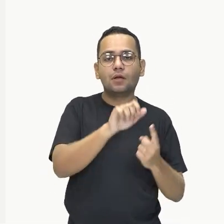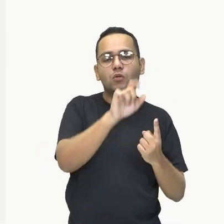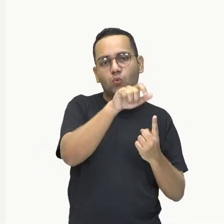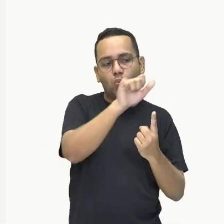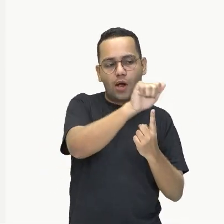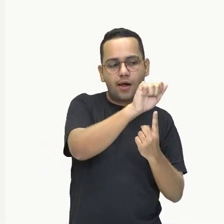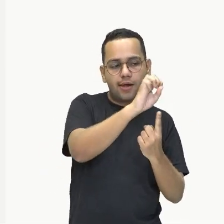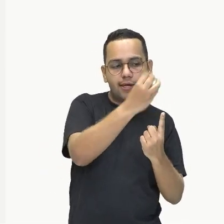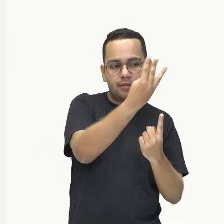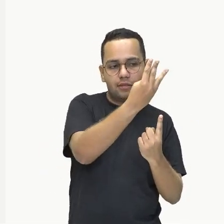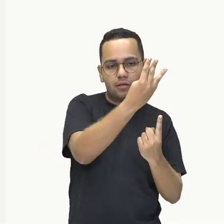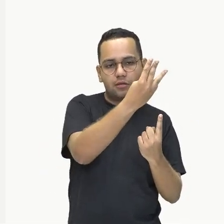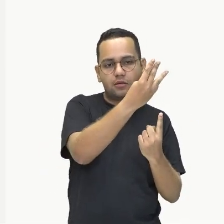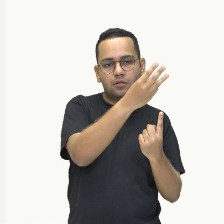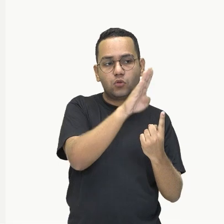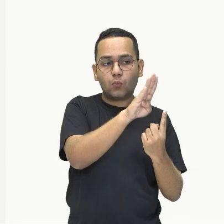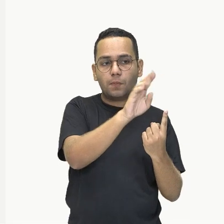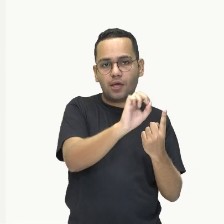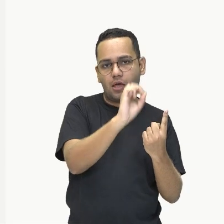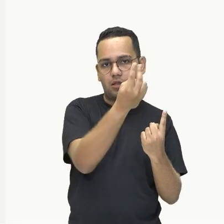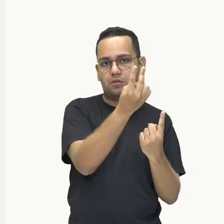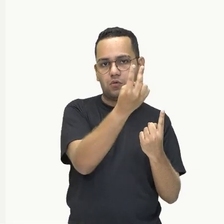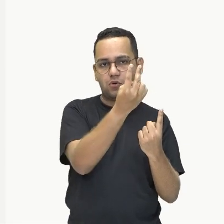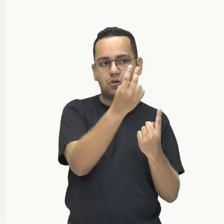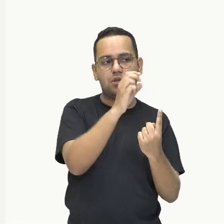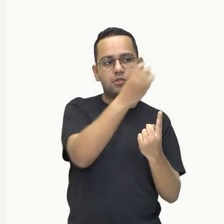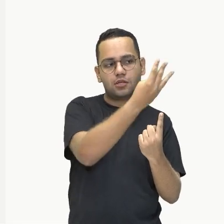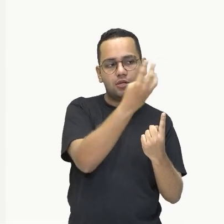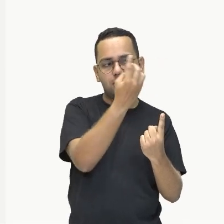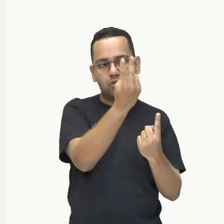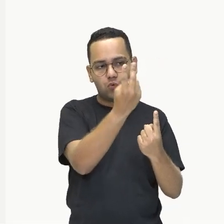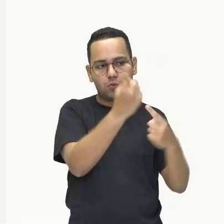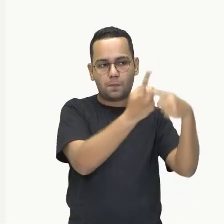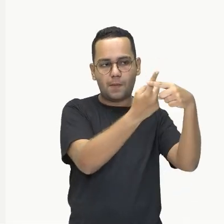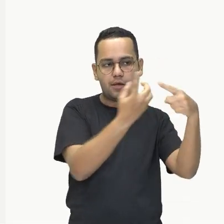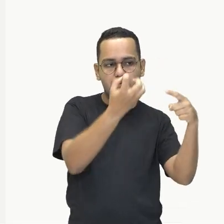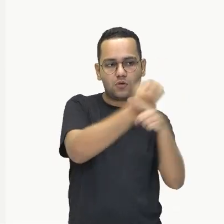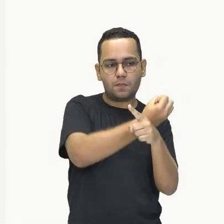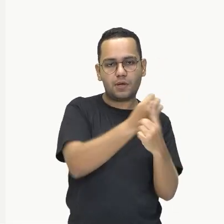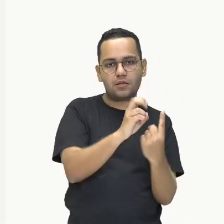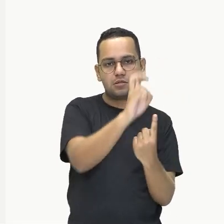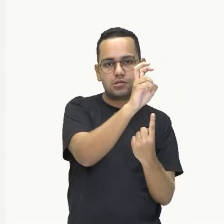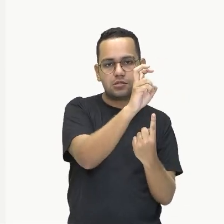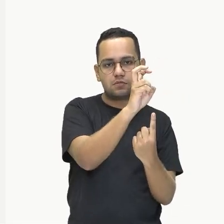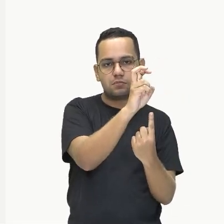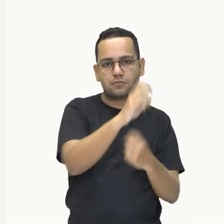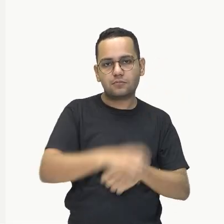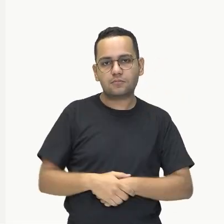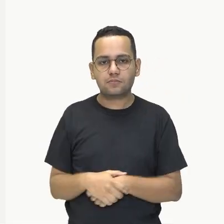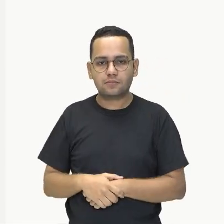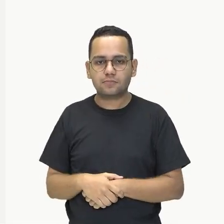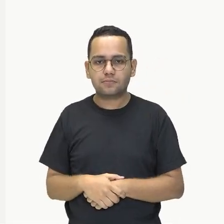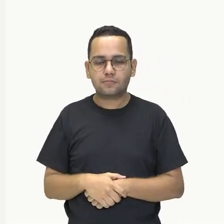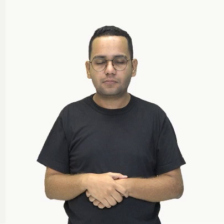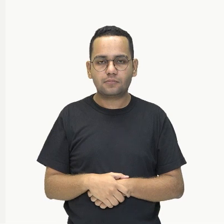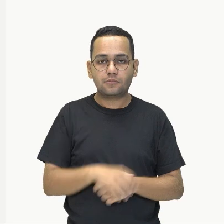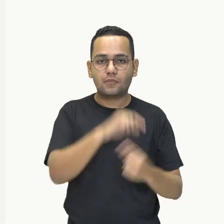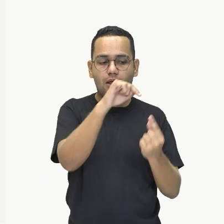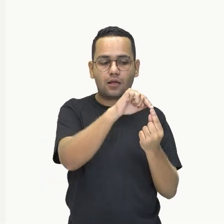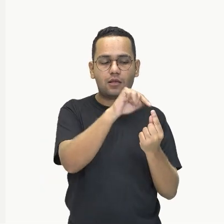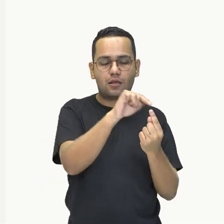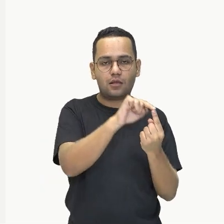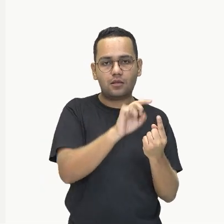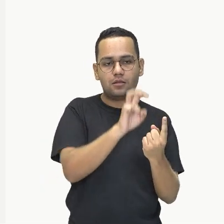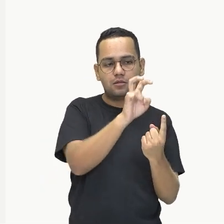2. Então, a sua soma aqui deu 5. O que isso significa? Que este monômio ele é